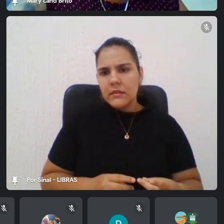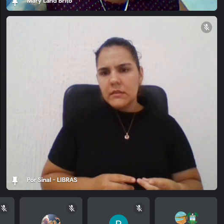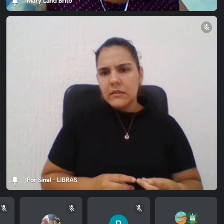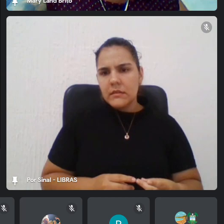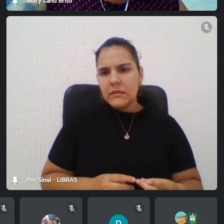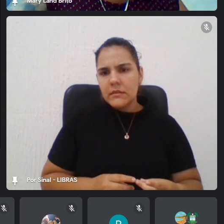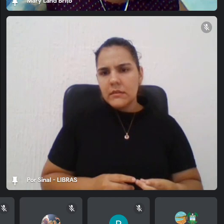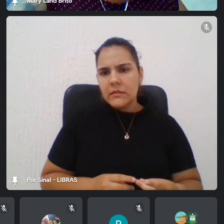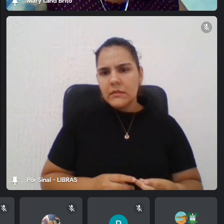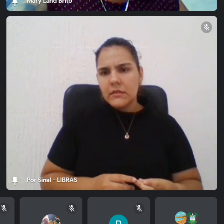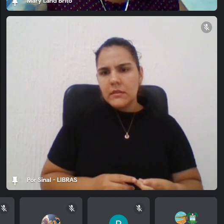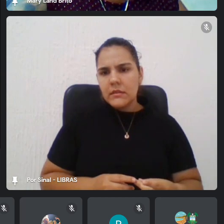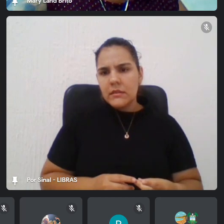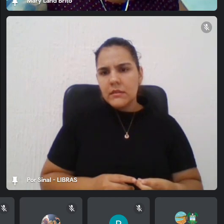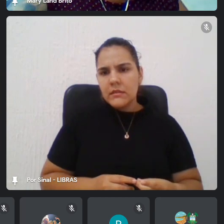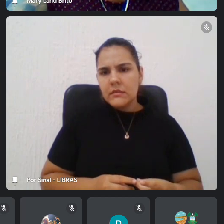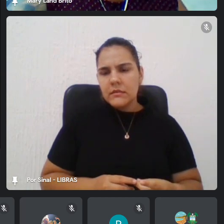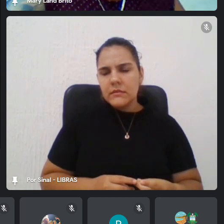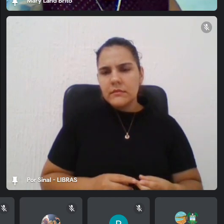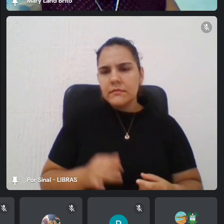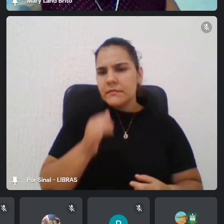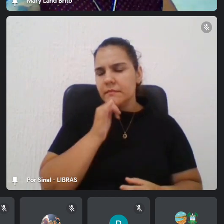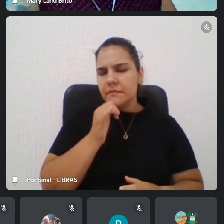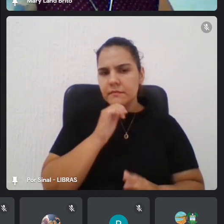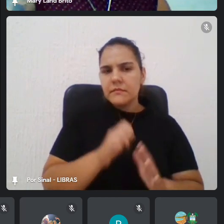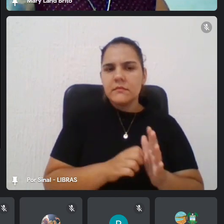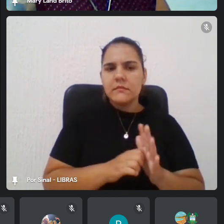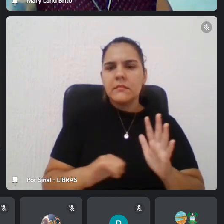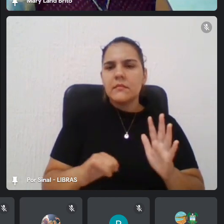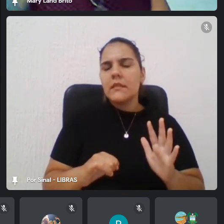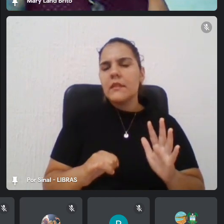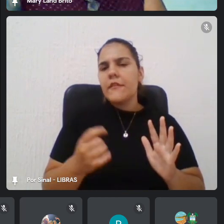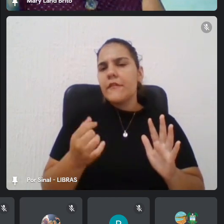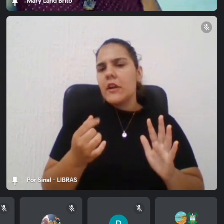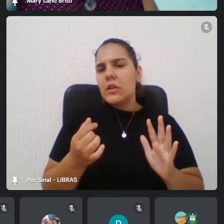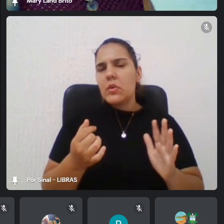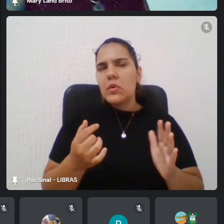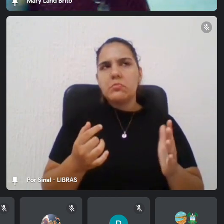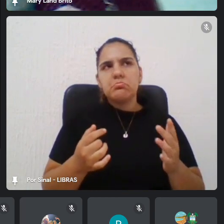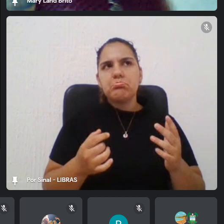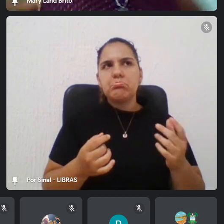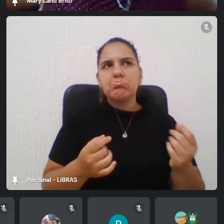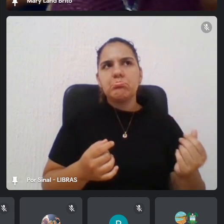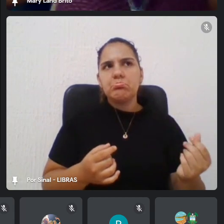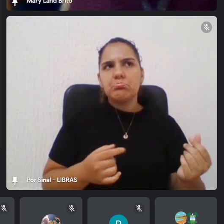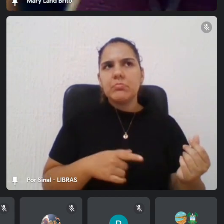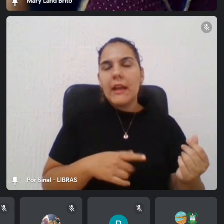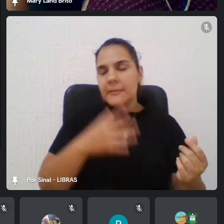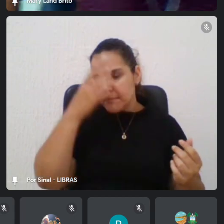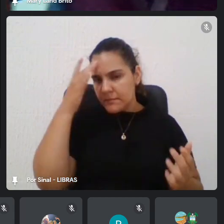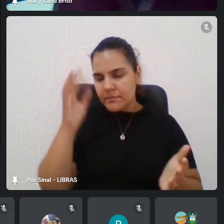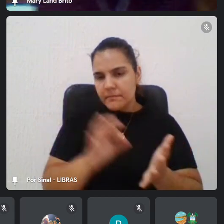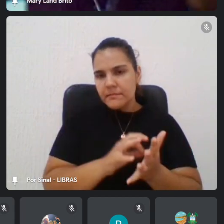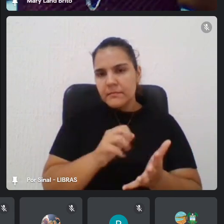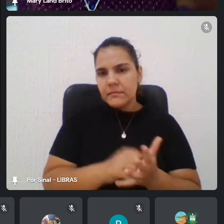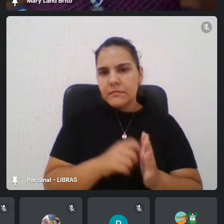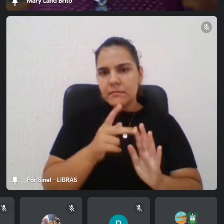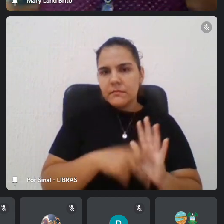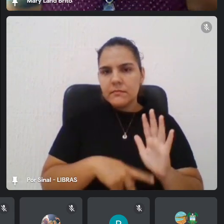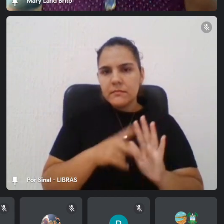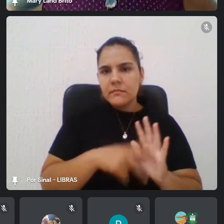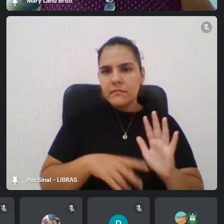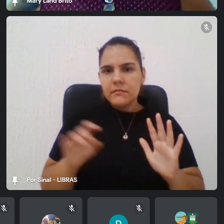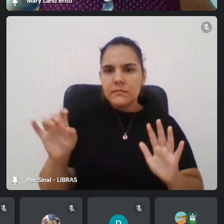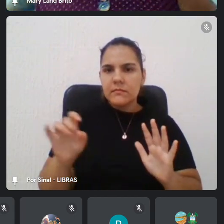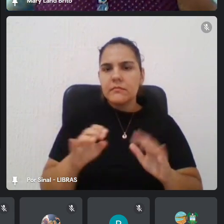edital, por exemplo, o edital no valor X e aí as pessoas se inscrevem nesses projetos, aí cada um vai desenvolver o seu trabalho,